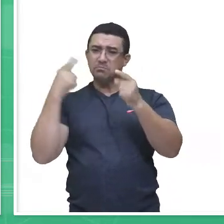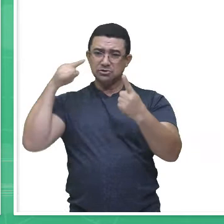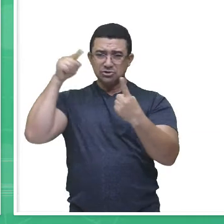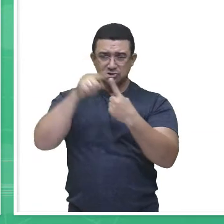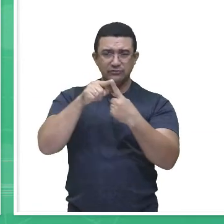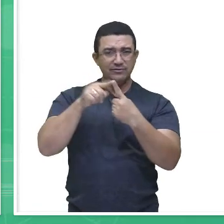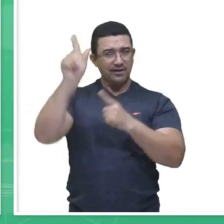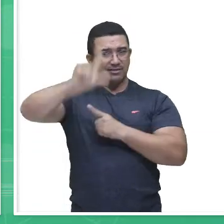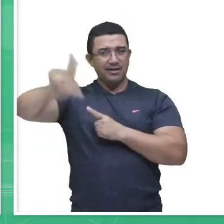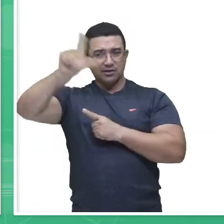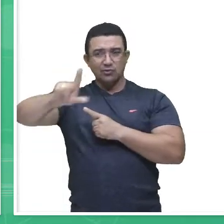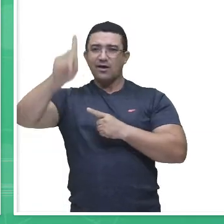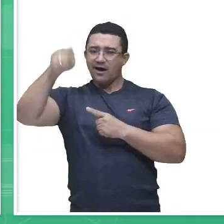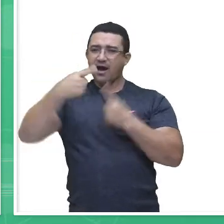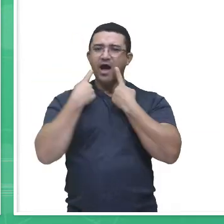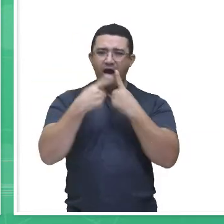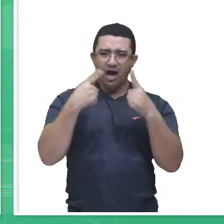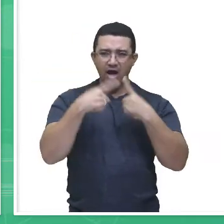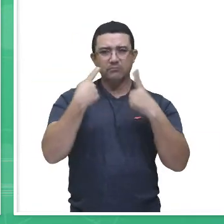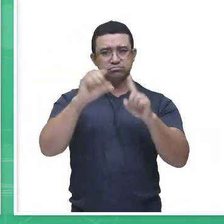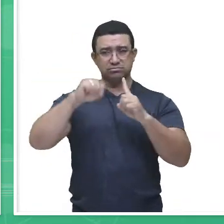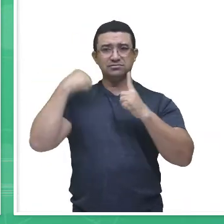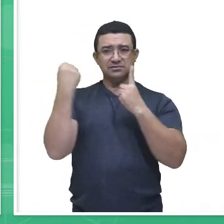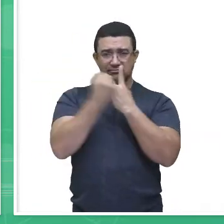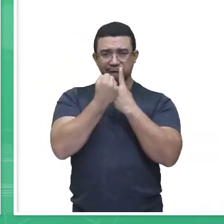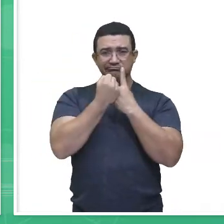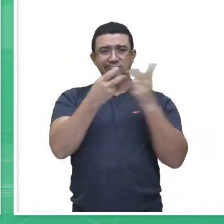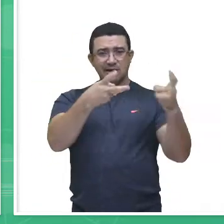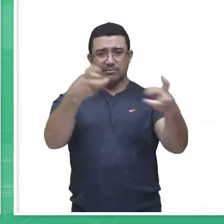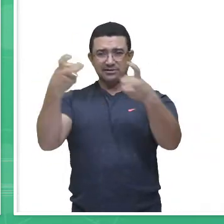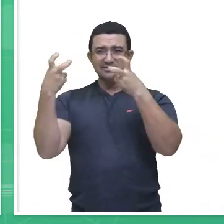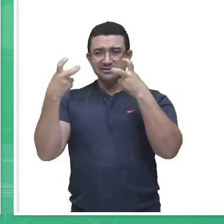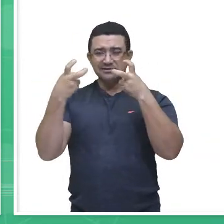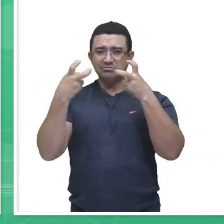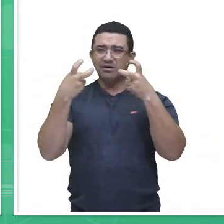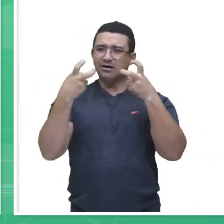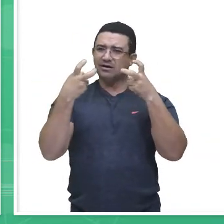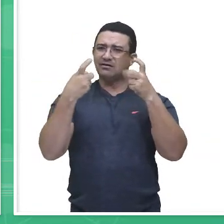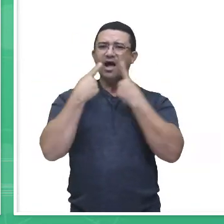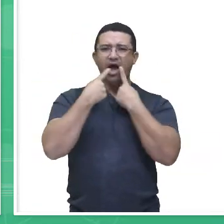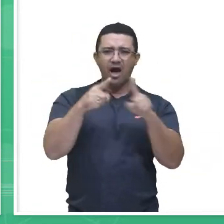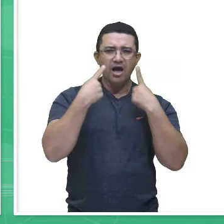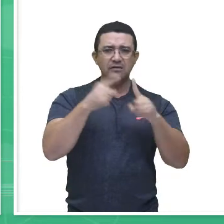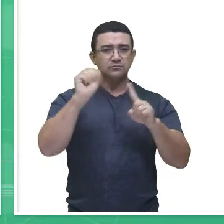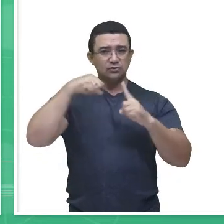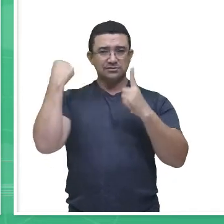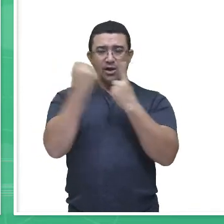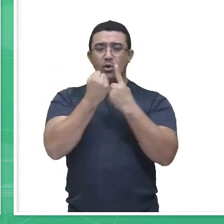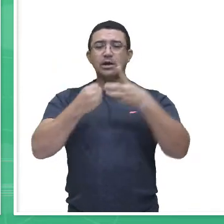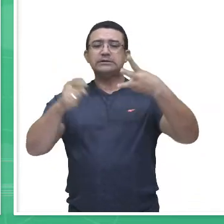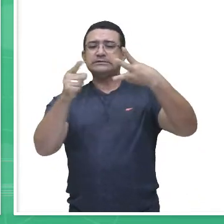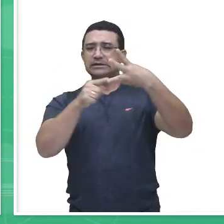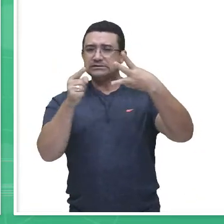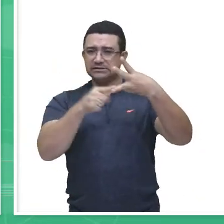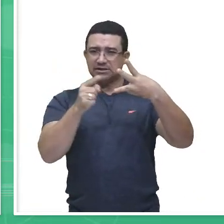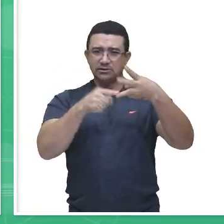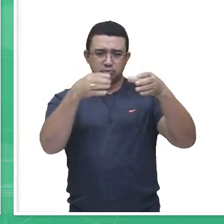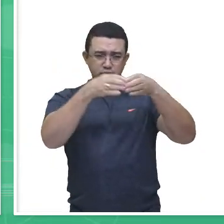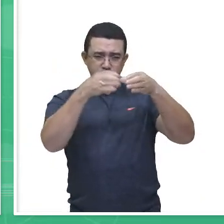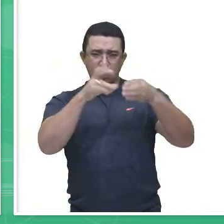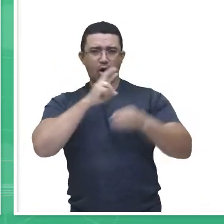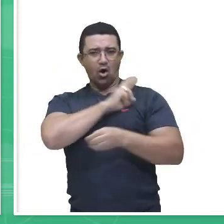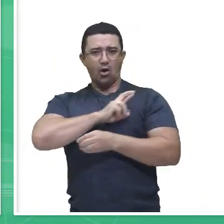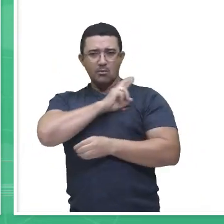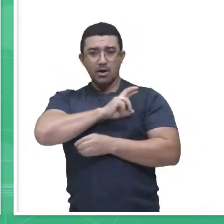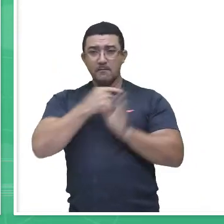é de denúncia social, certo? Percebo que essa denúncia social, ela vem aqui nessa terceira fase, né, exatamente mostrando